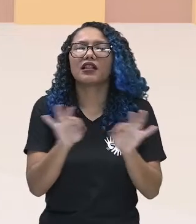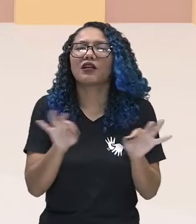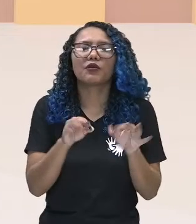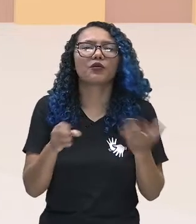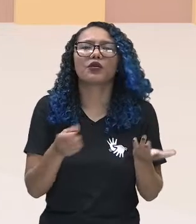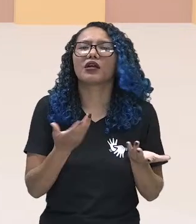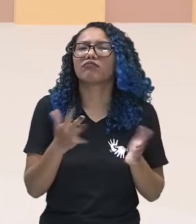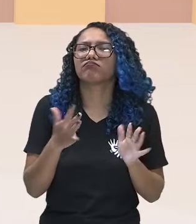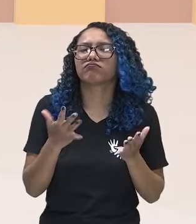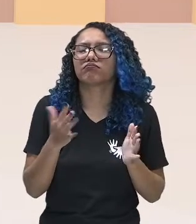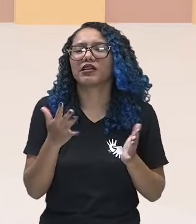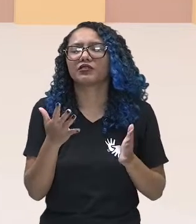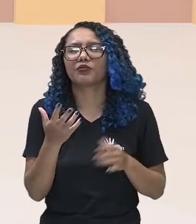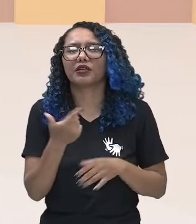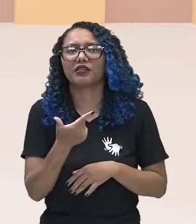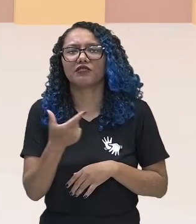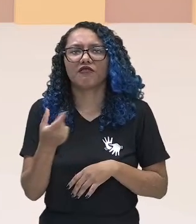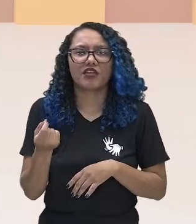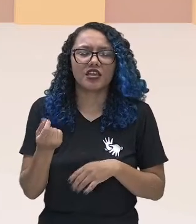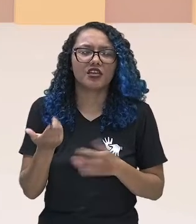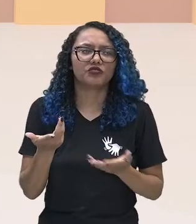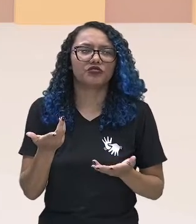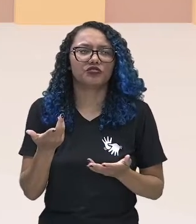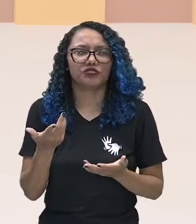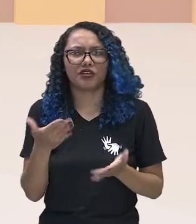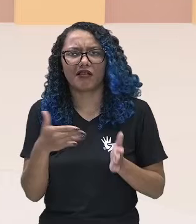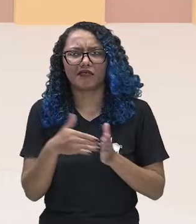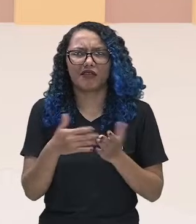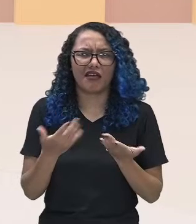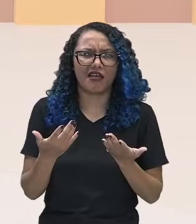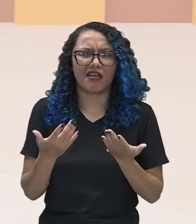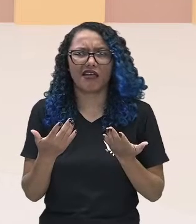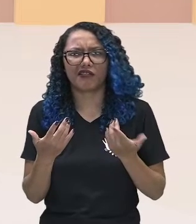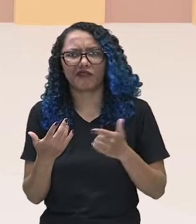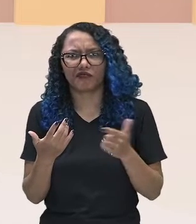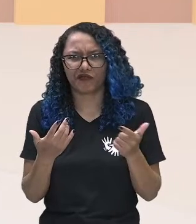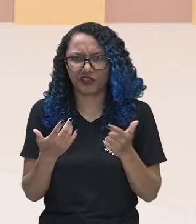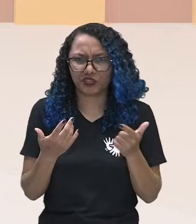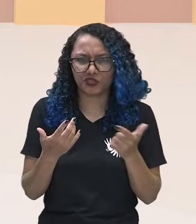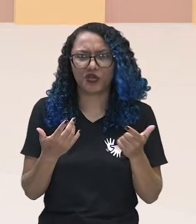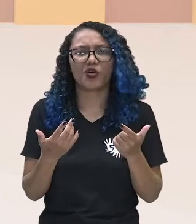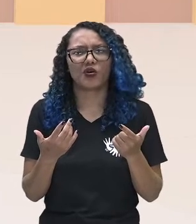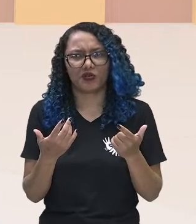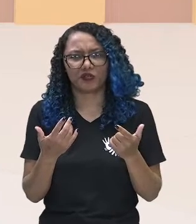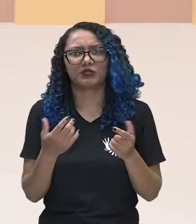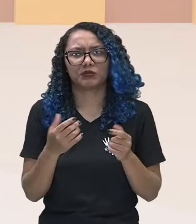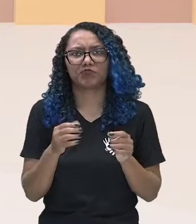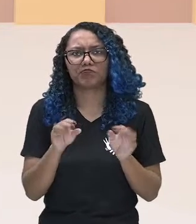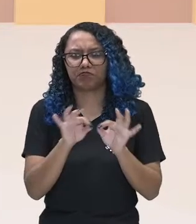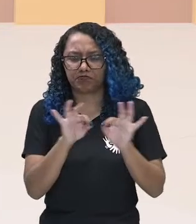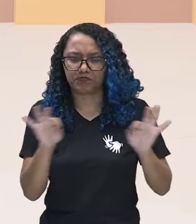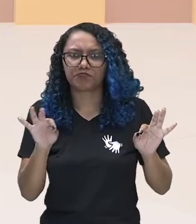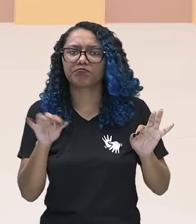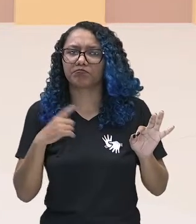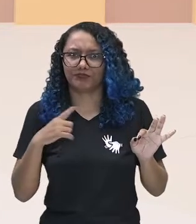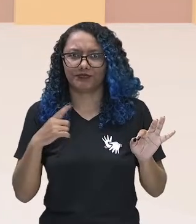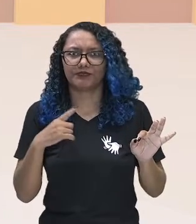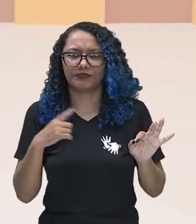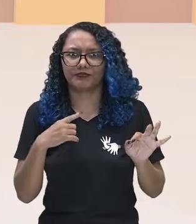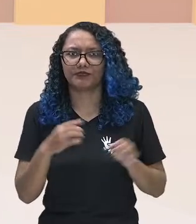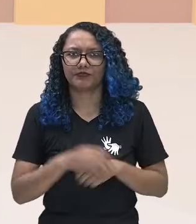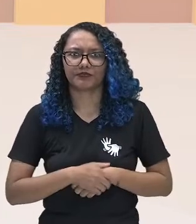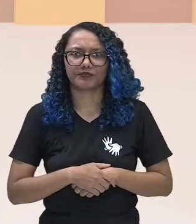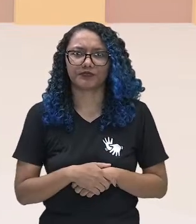aí aproximadamente 20, 21 metros, em algumas extensões também de 22 metros de largura. E